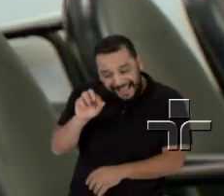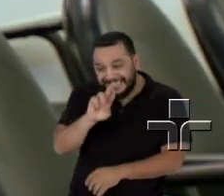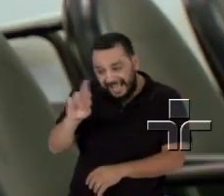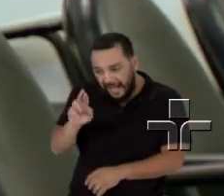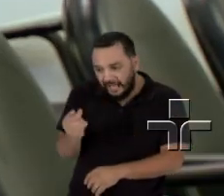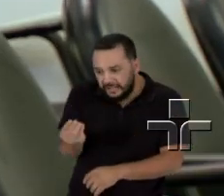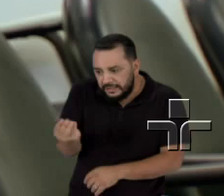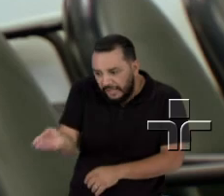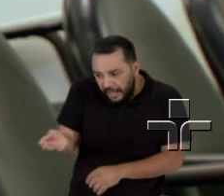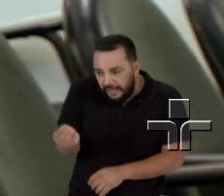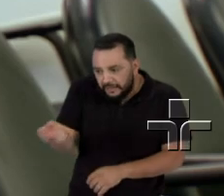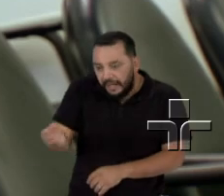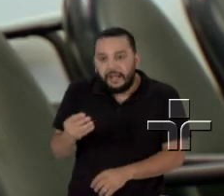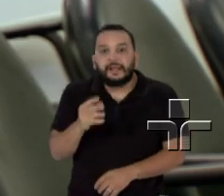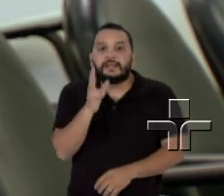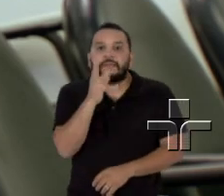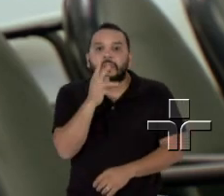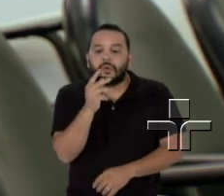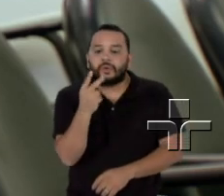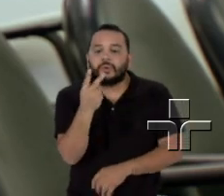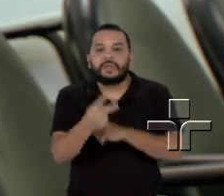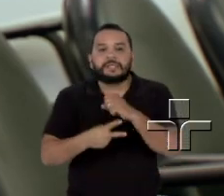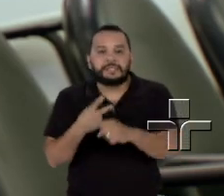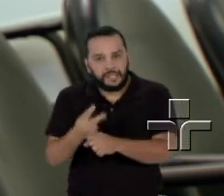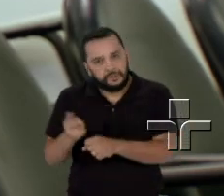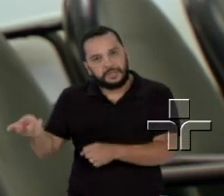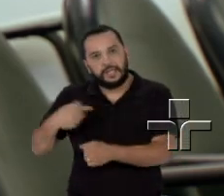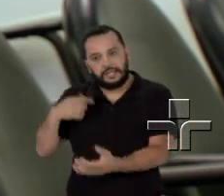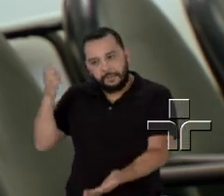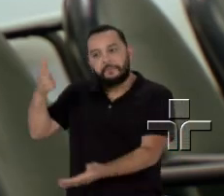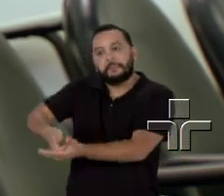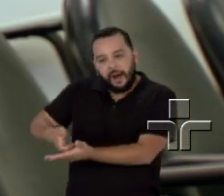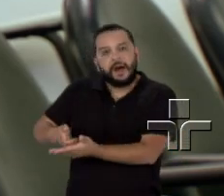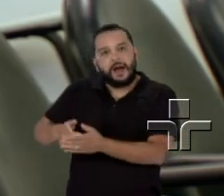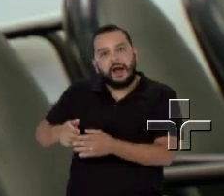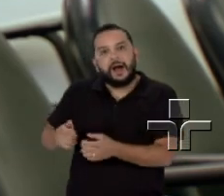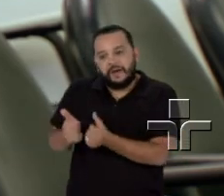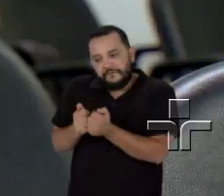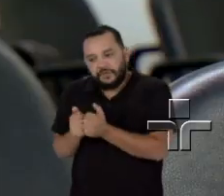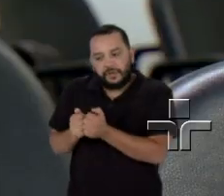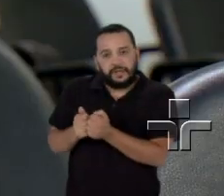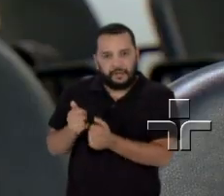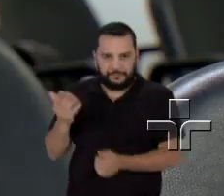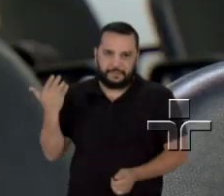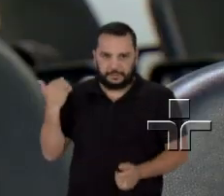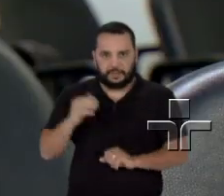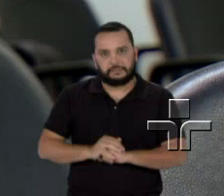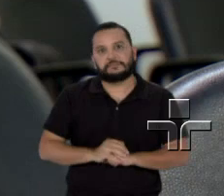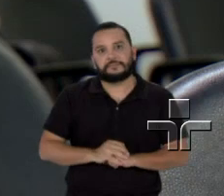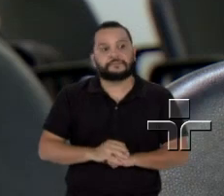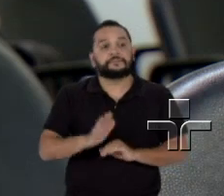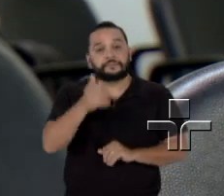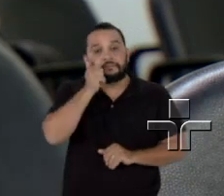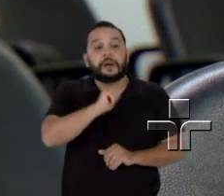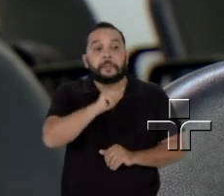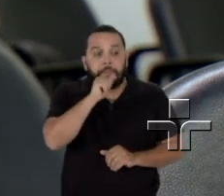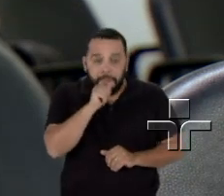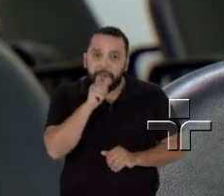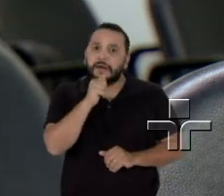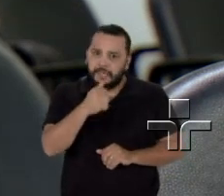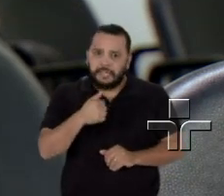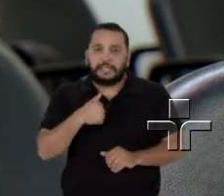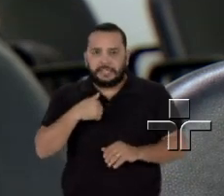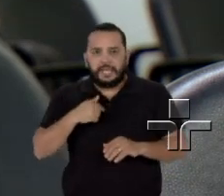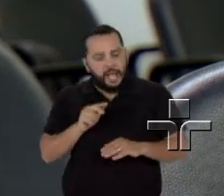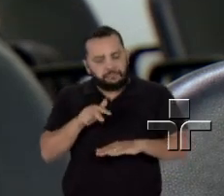dois anos para ele conquistar o valor daquele videogame da época que ele queria se a mãe é a protagonista das